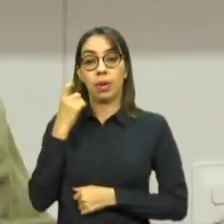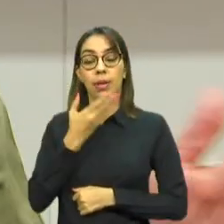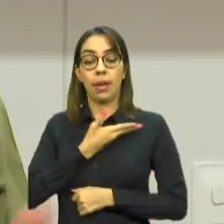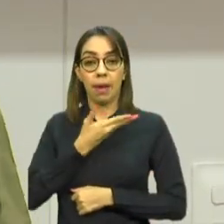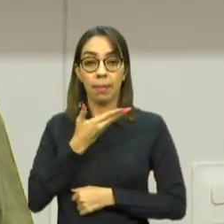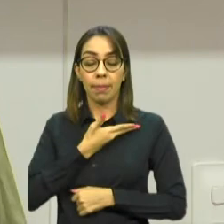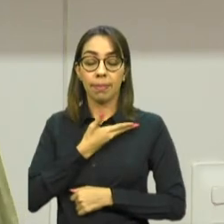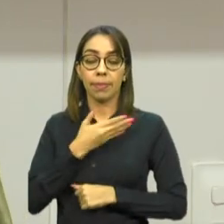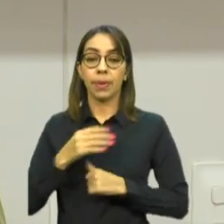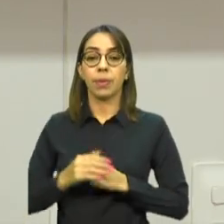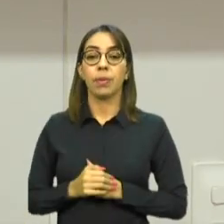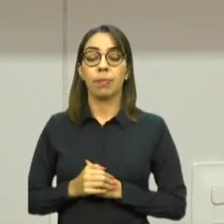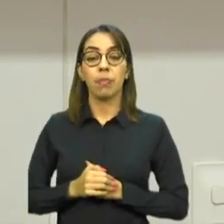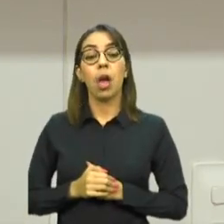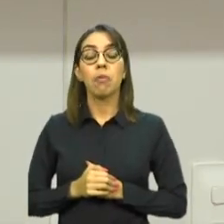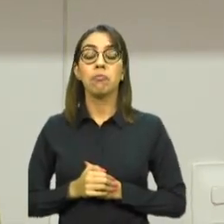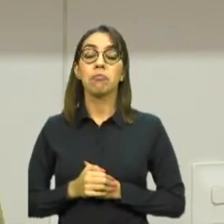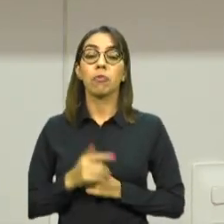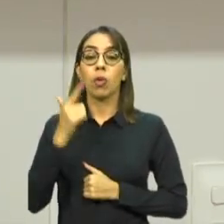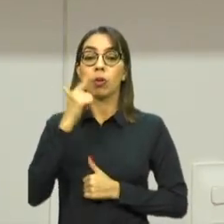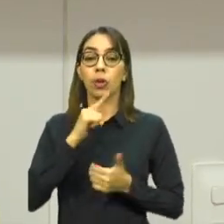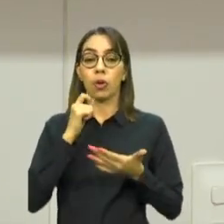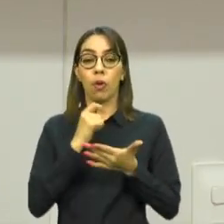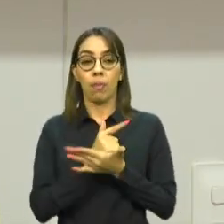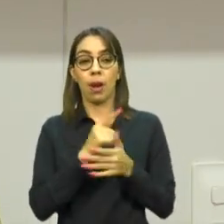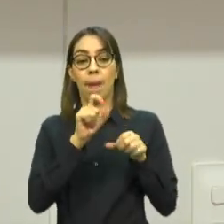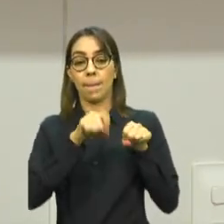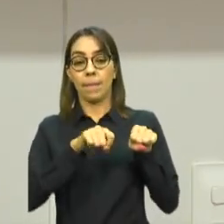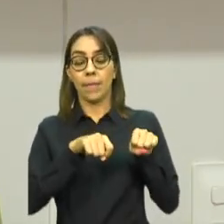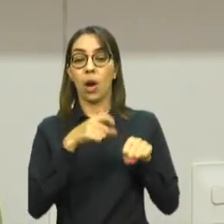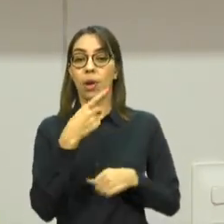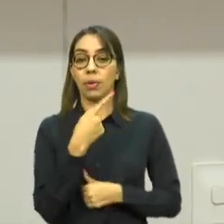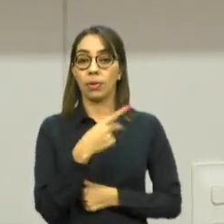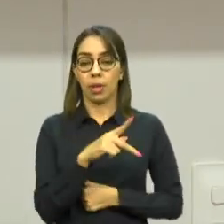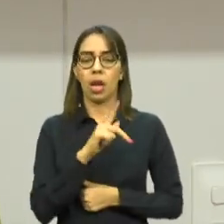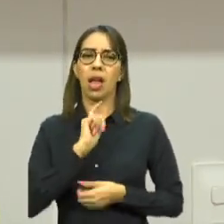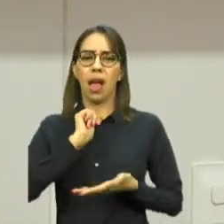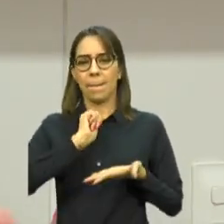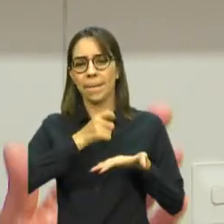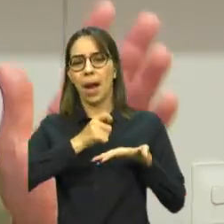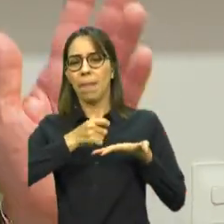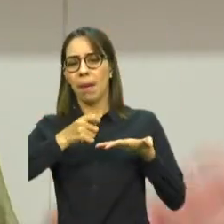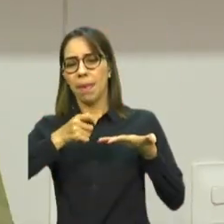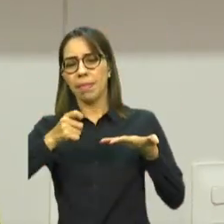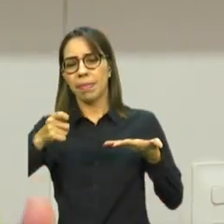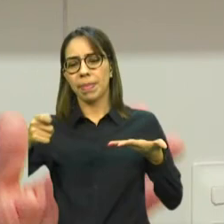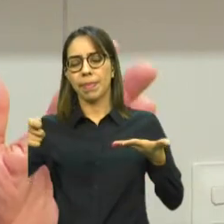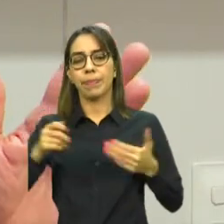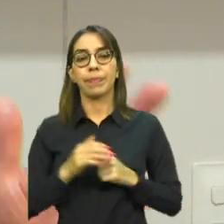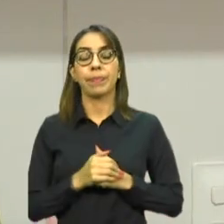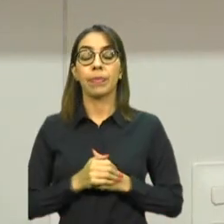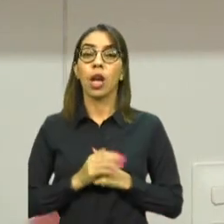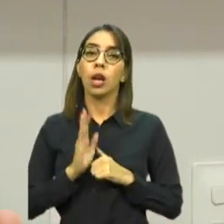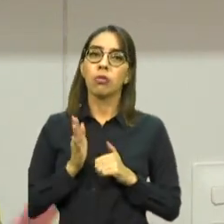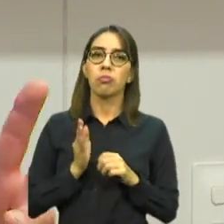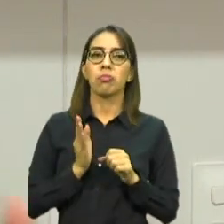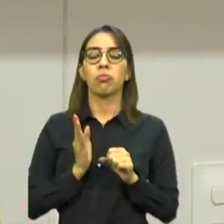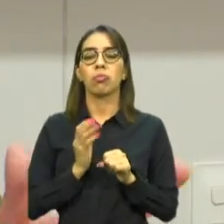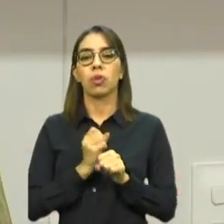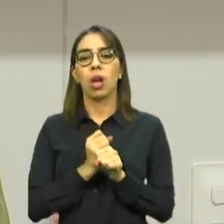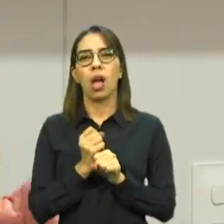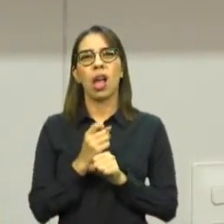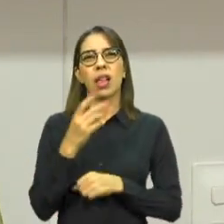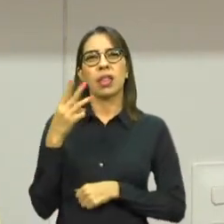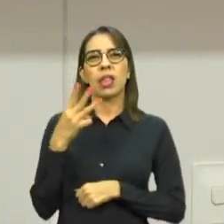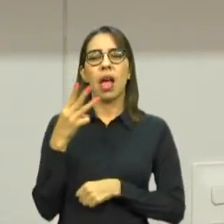E ele me vendeu a motocicleta. Eu paguei como pude, né? E fiquei algum tempo com ela. Isso eu fazia terceiro ano da faculdade